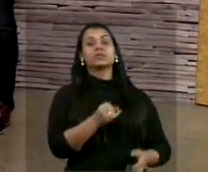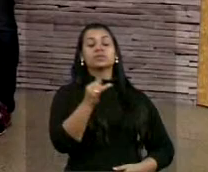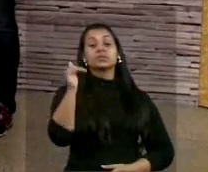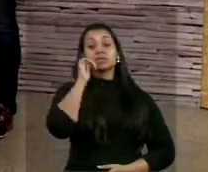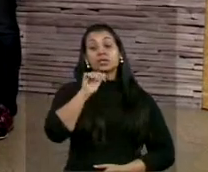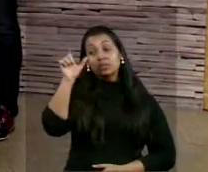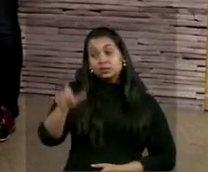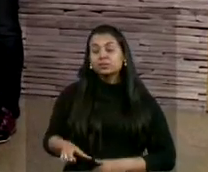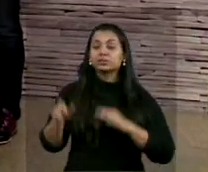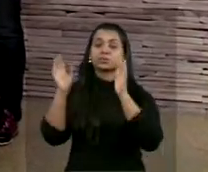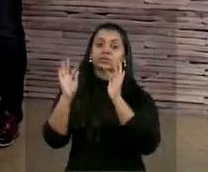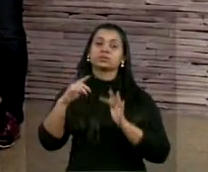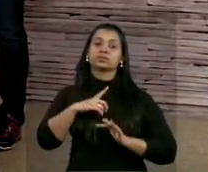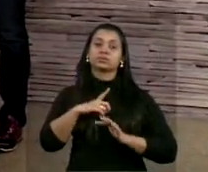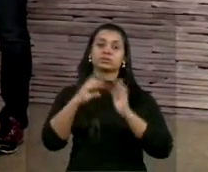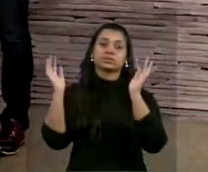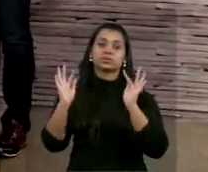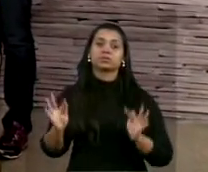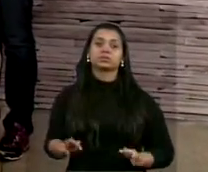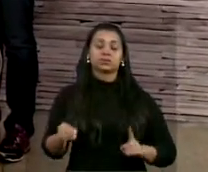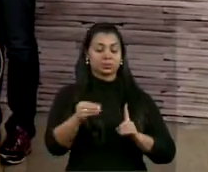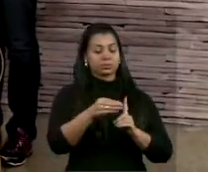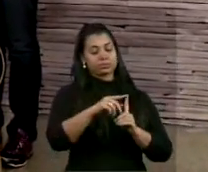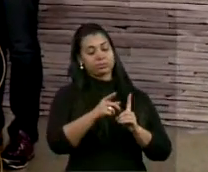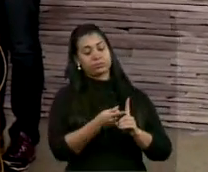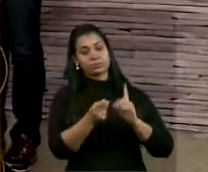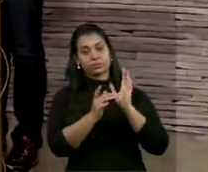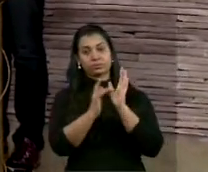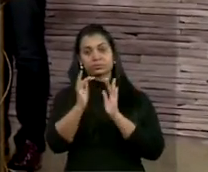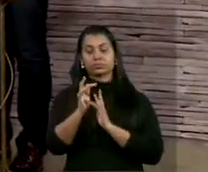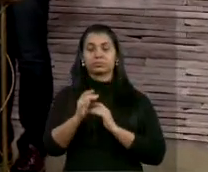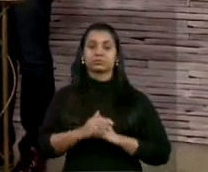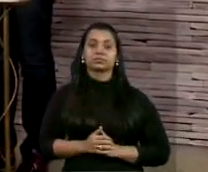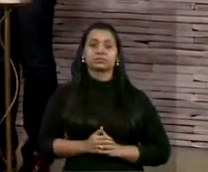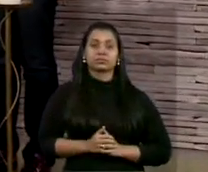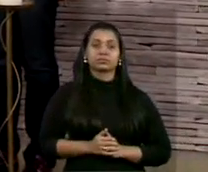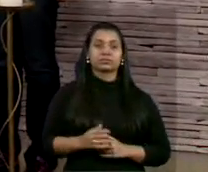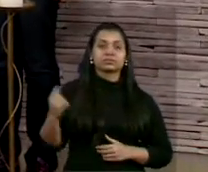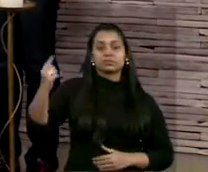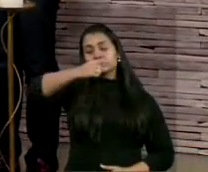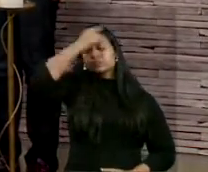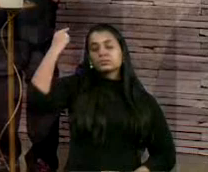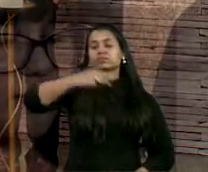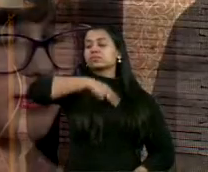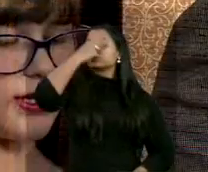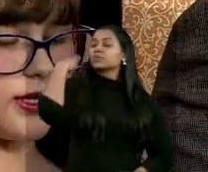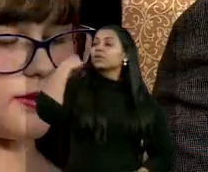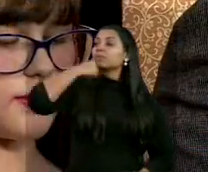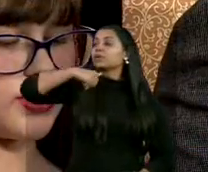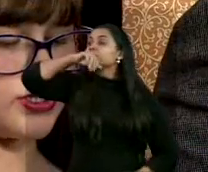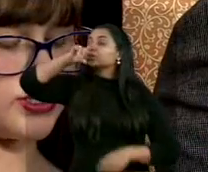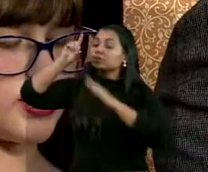Senhor é convosco. Bendita sois vós entre as mulheres, e bendito é o fruto do vosso ventre, Jesus.